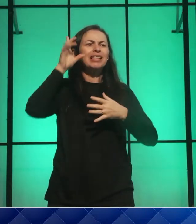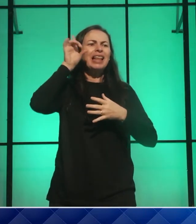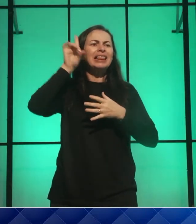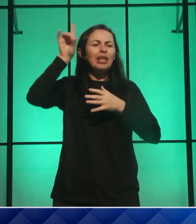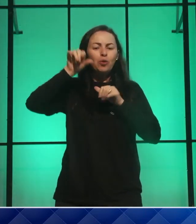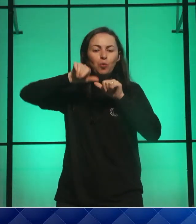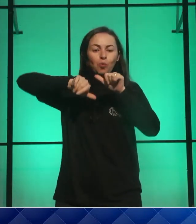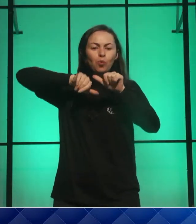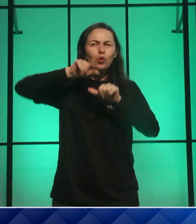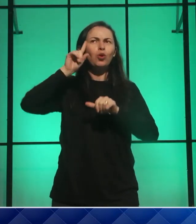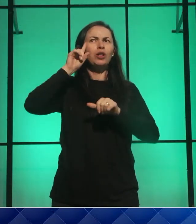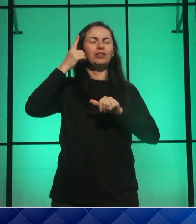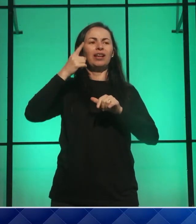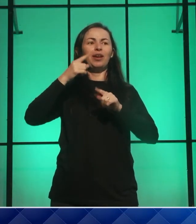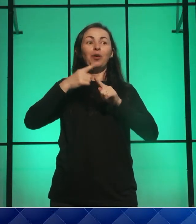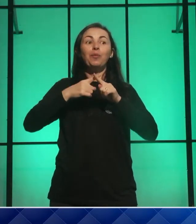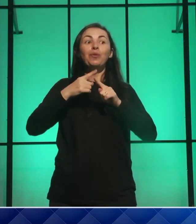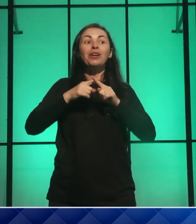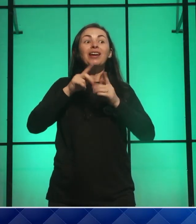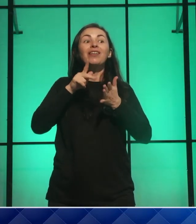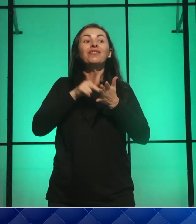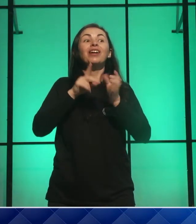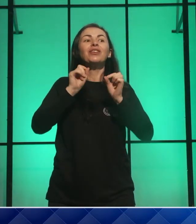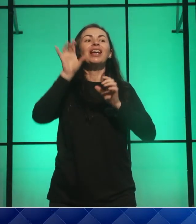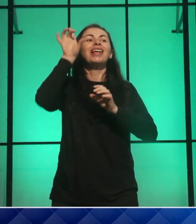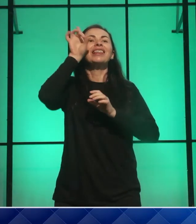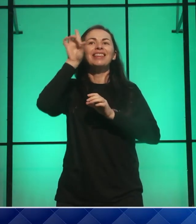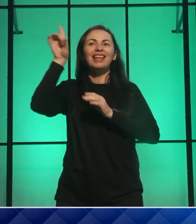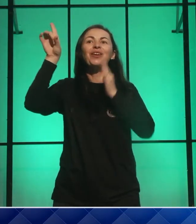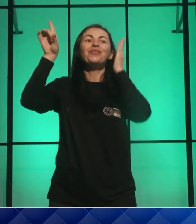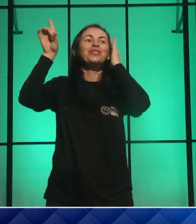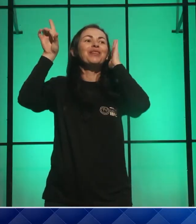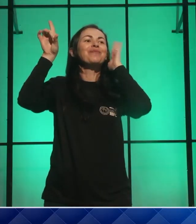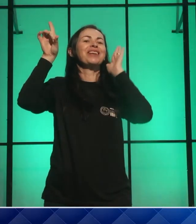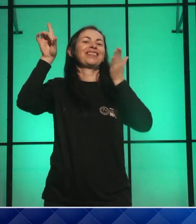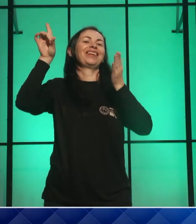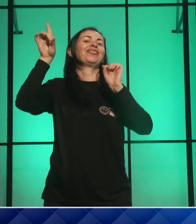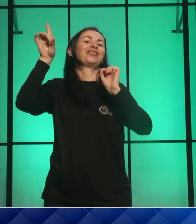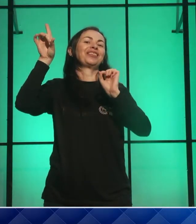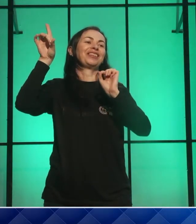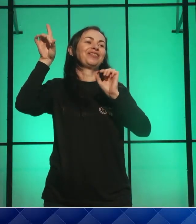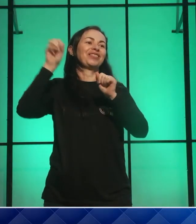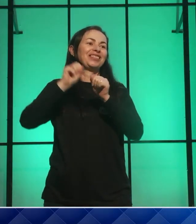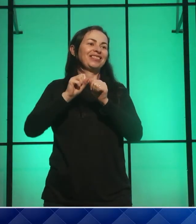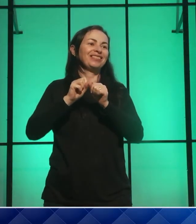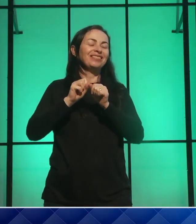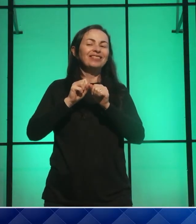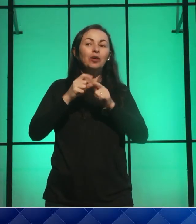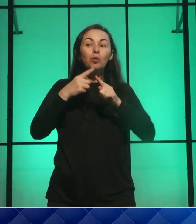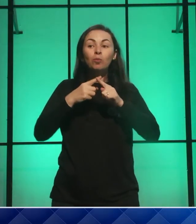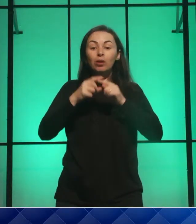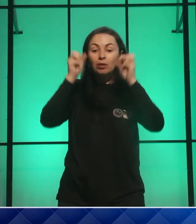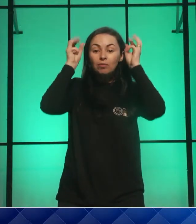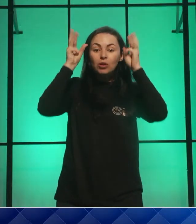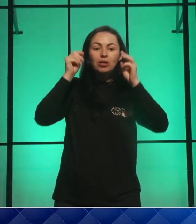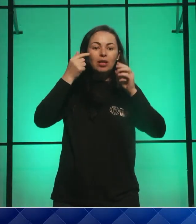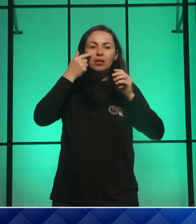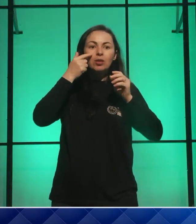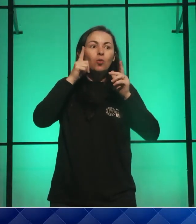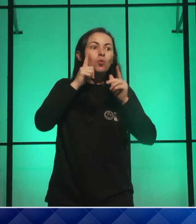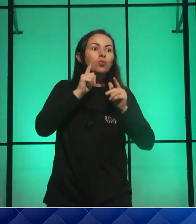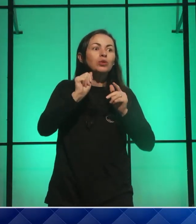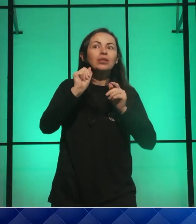na verdade, Deus já sabia o que havia de fazer. Moisés não percebia que